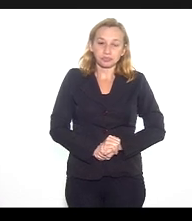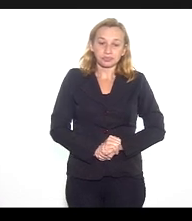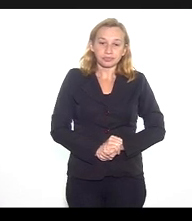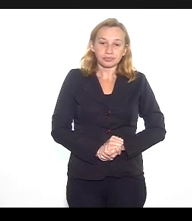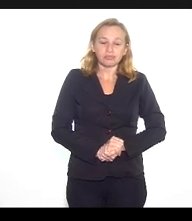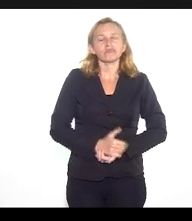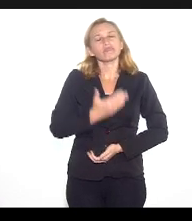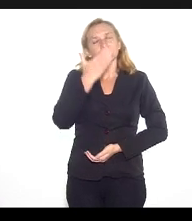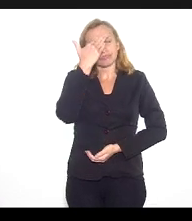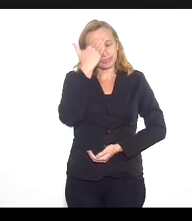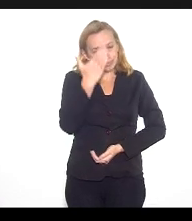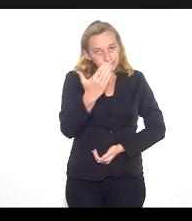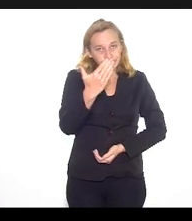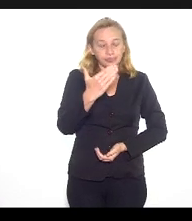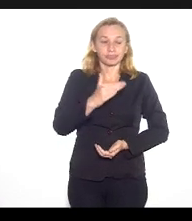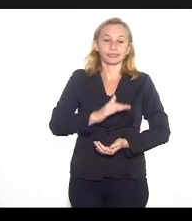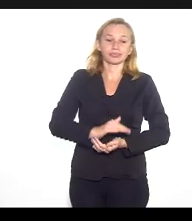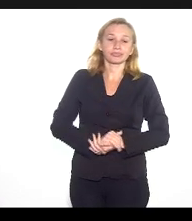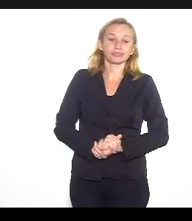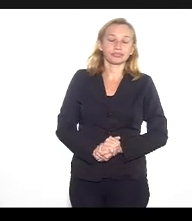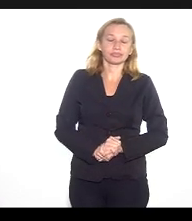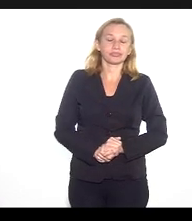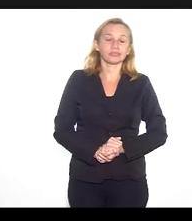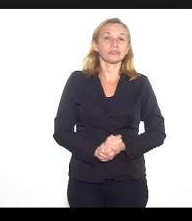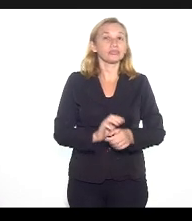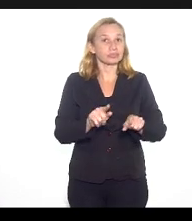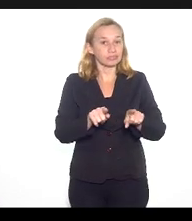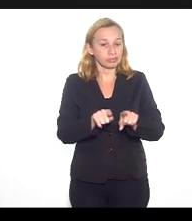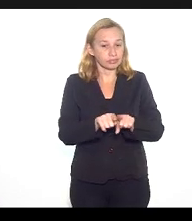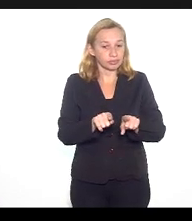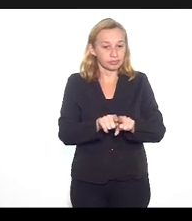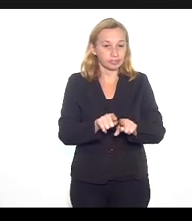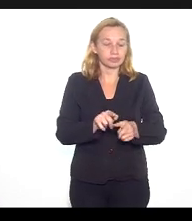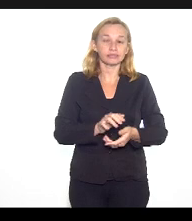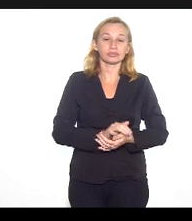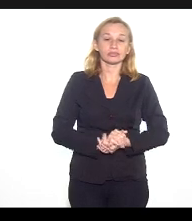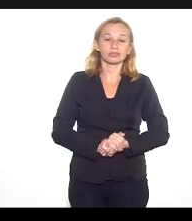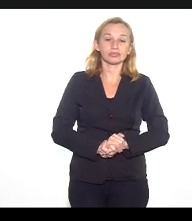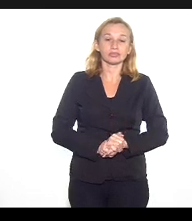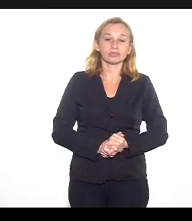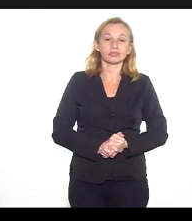Eu agradeço também a participação